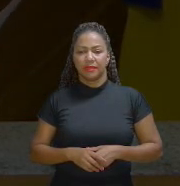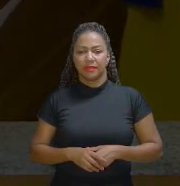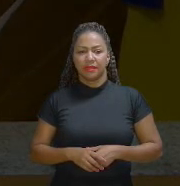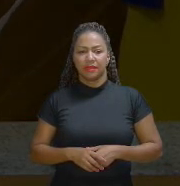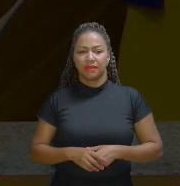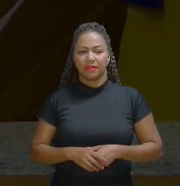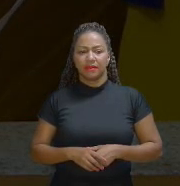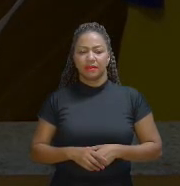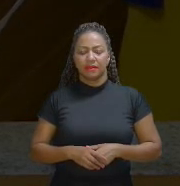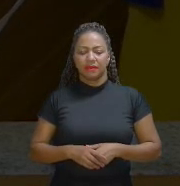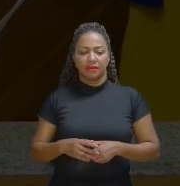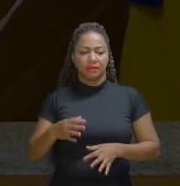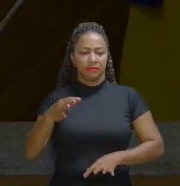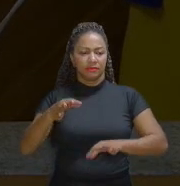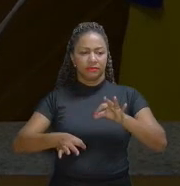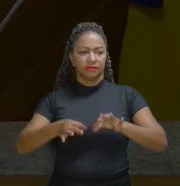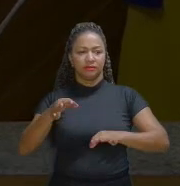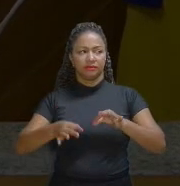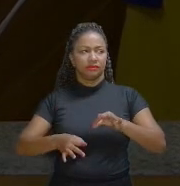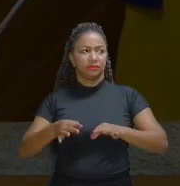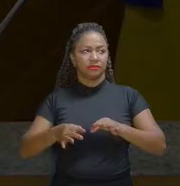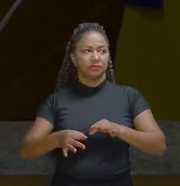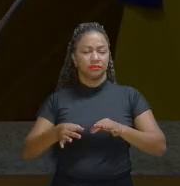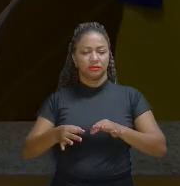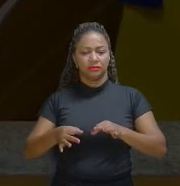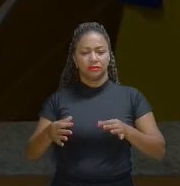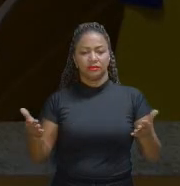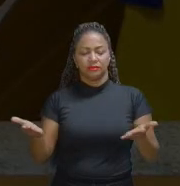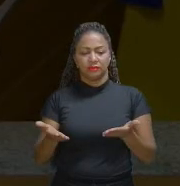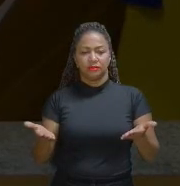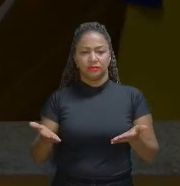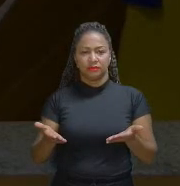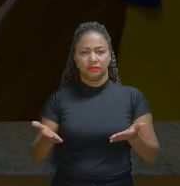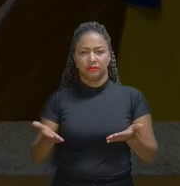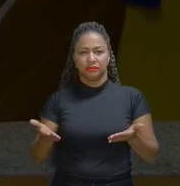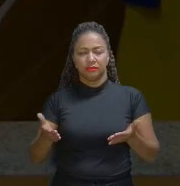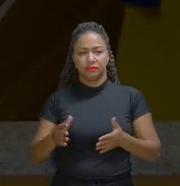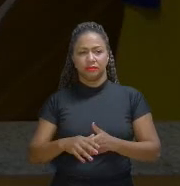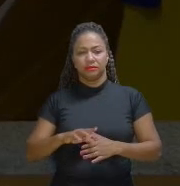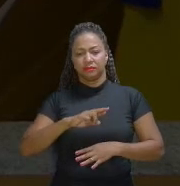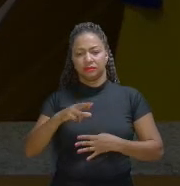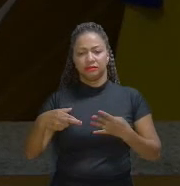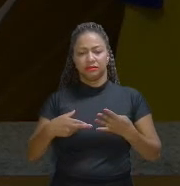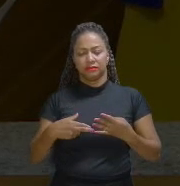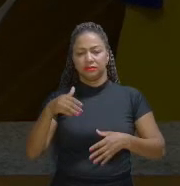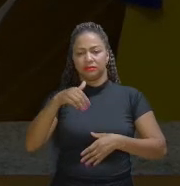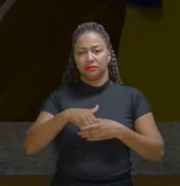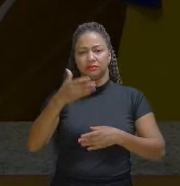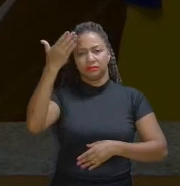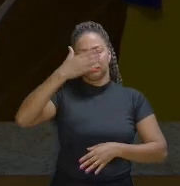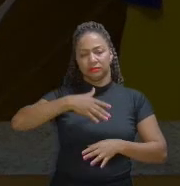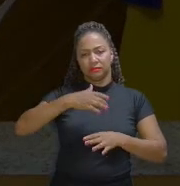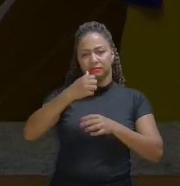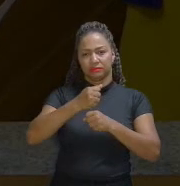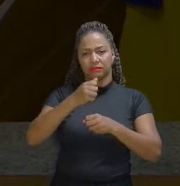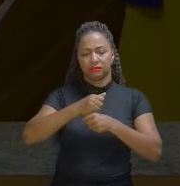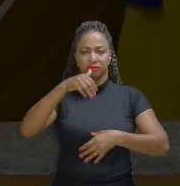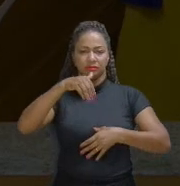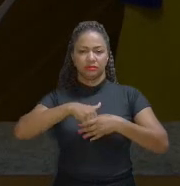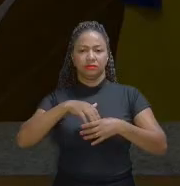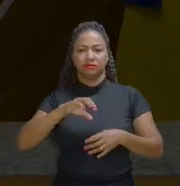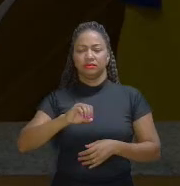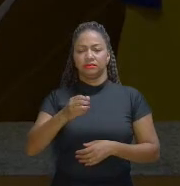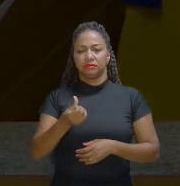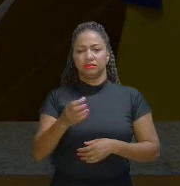Na pauta de julgamento, nós temos, inicialmente, o recurso eleitoral na prestação de contas Foco no eleitorais